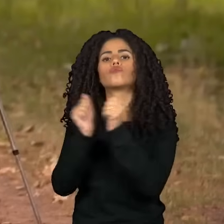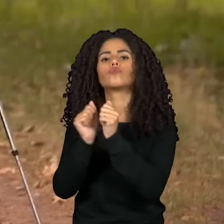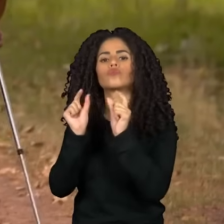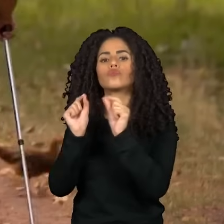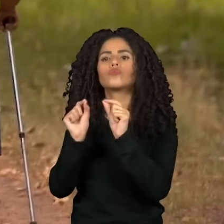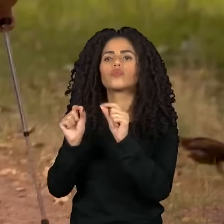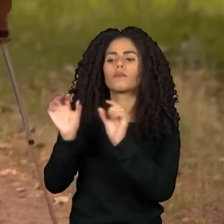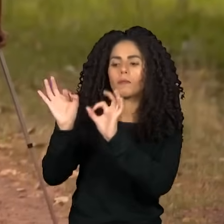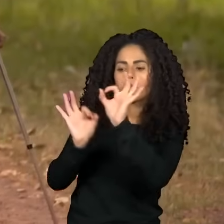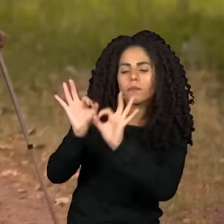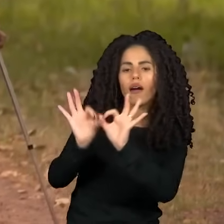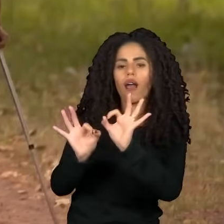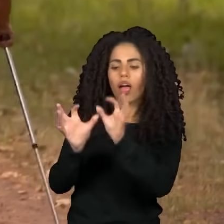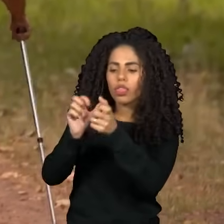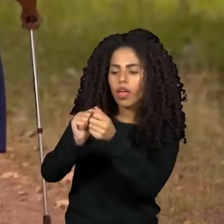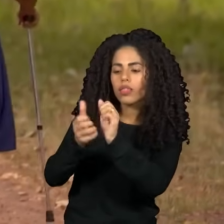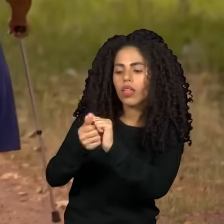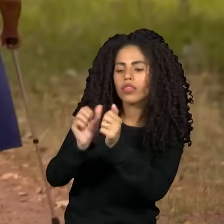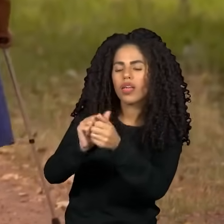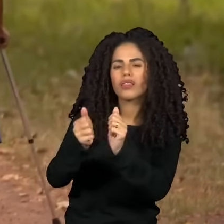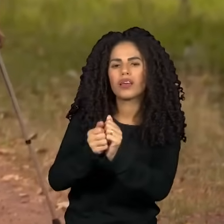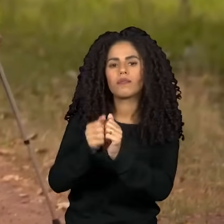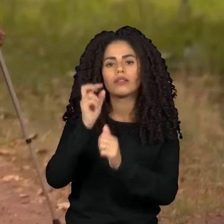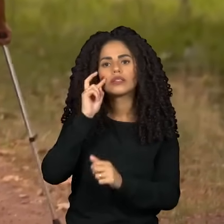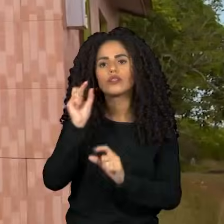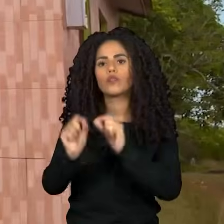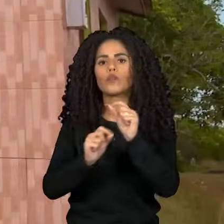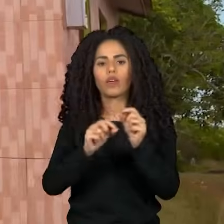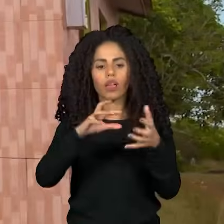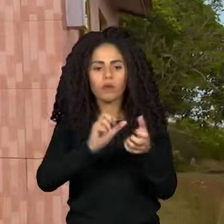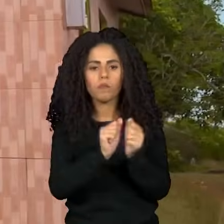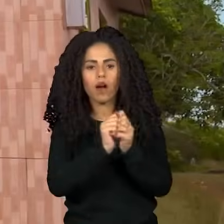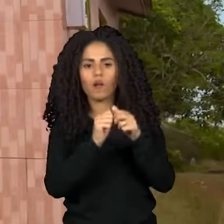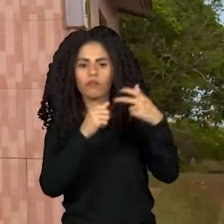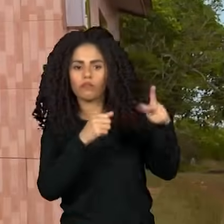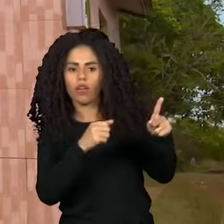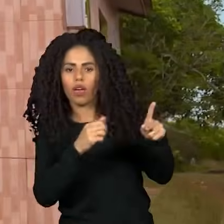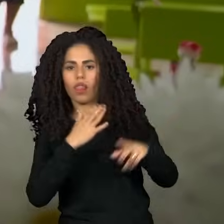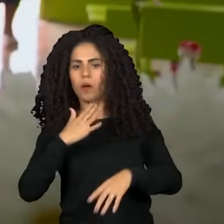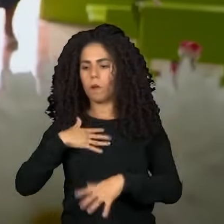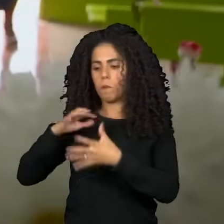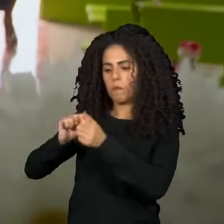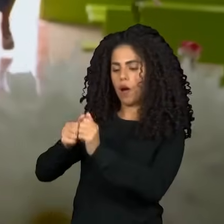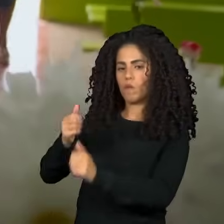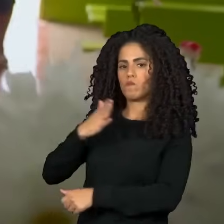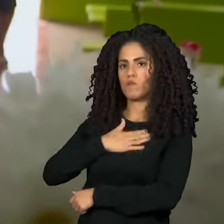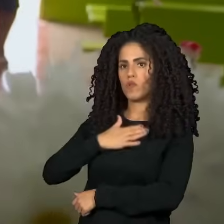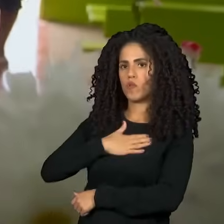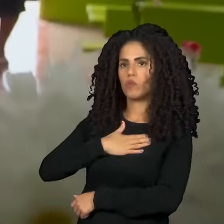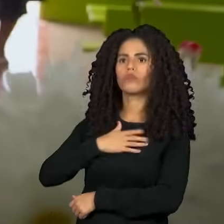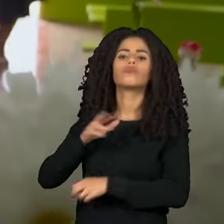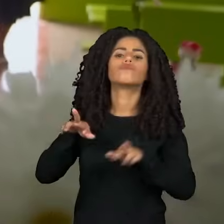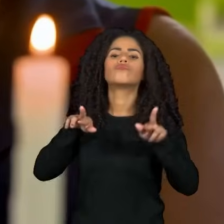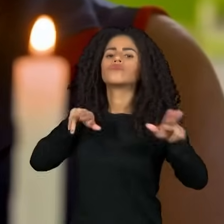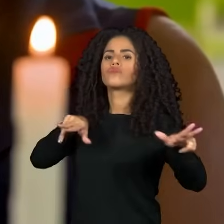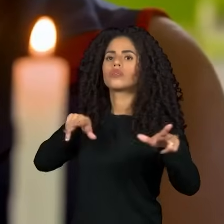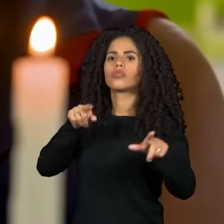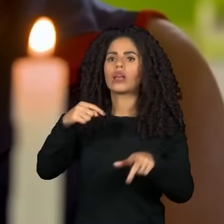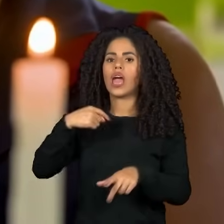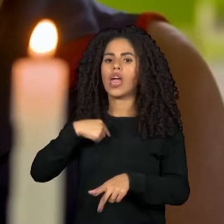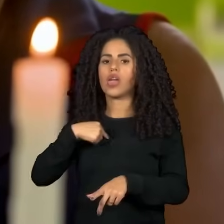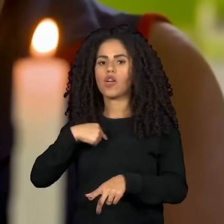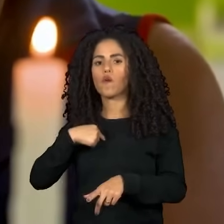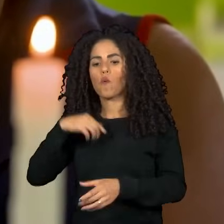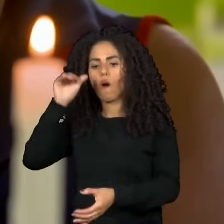nós fazer as nossas peças. Só que aí não gostava que nós mexêssemos no barro delas, né? Aí nós largava o barro dela e corria. Quando eu me